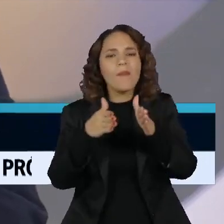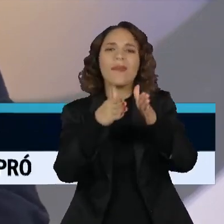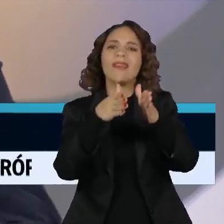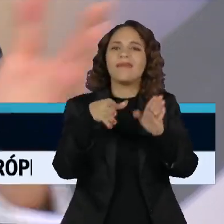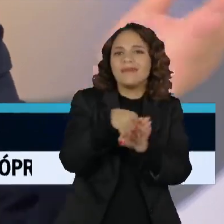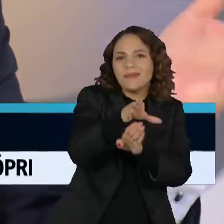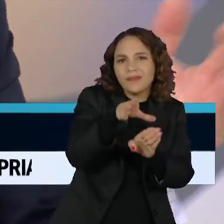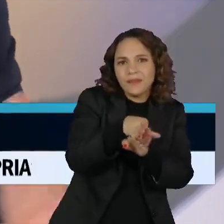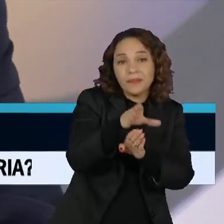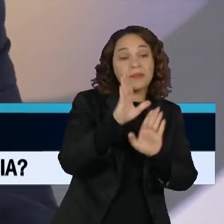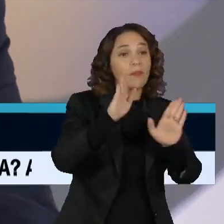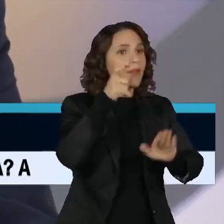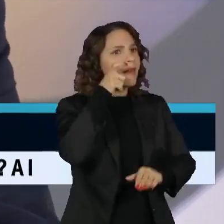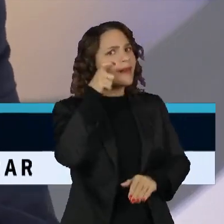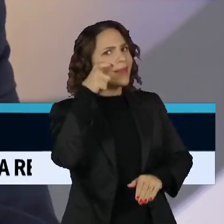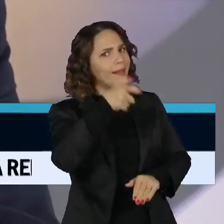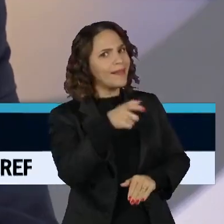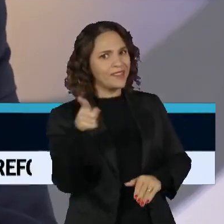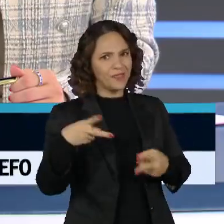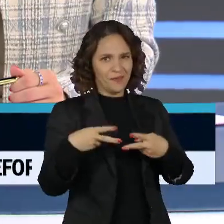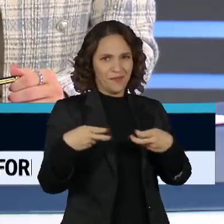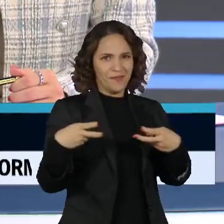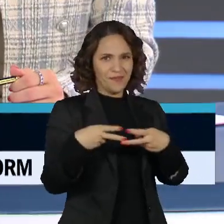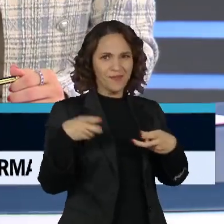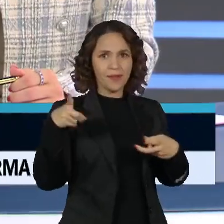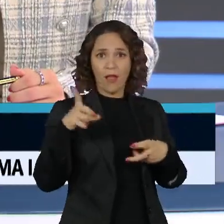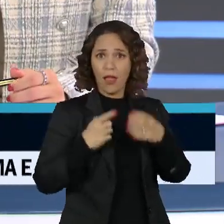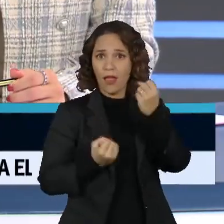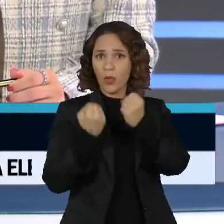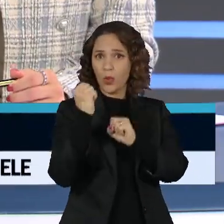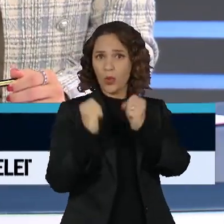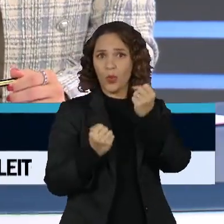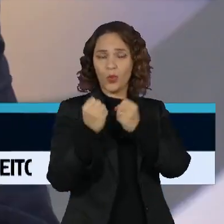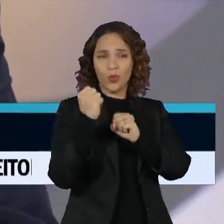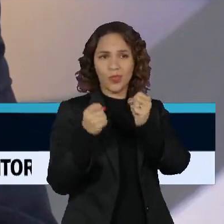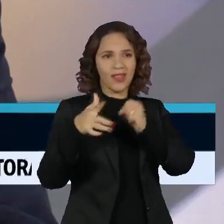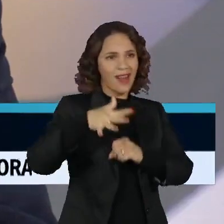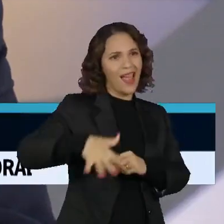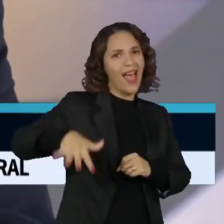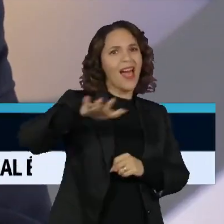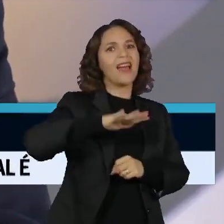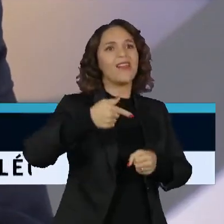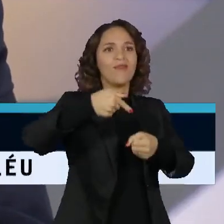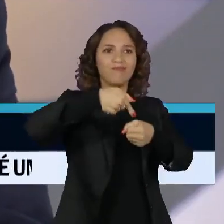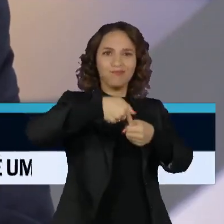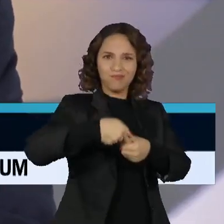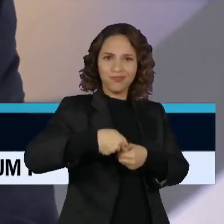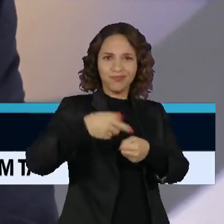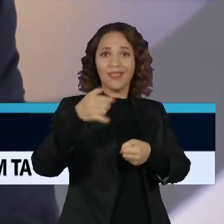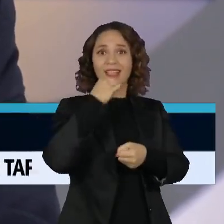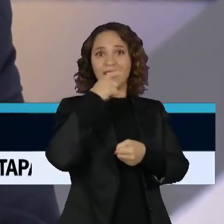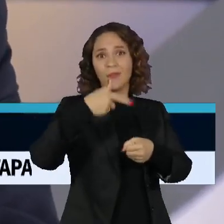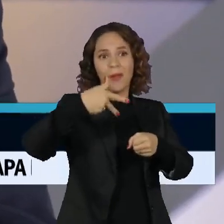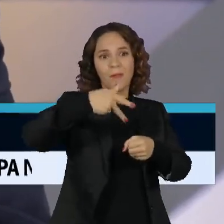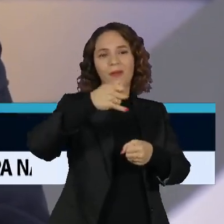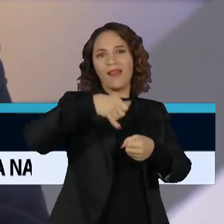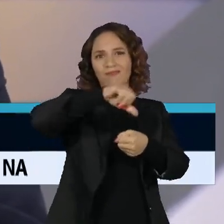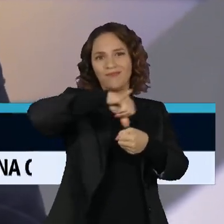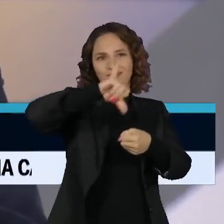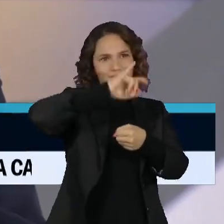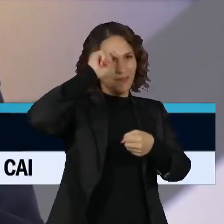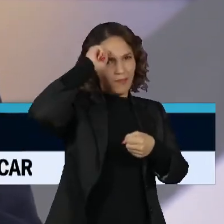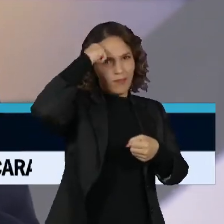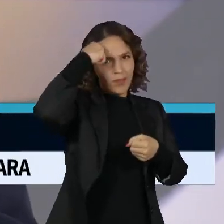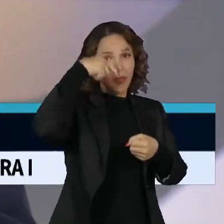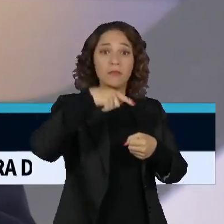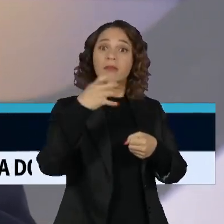Agora, interessante notar, né, que a Petrobras, como uma indústria do combustível fóssil, né, uma petrolífera, ela está